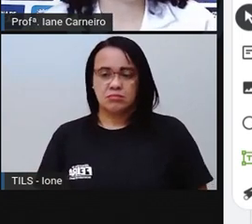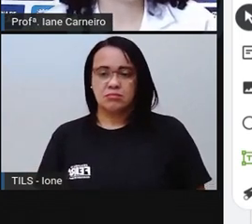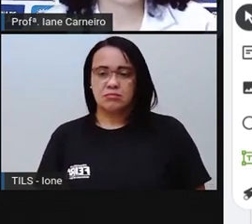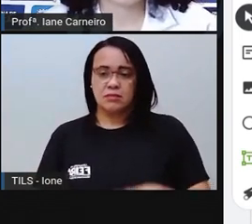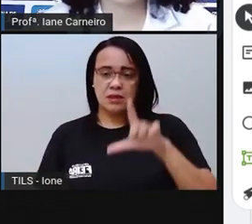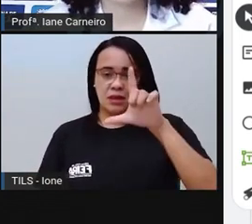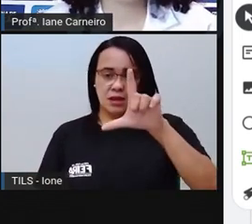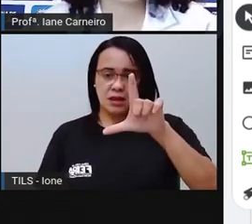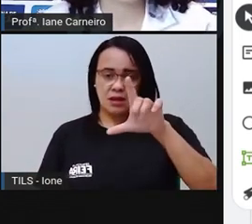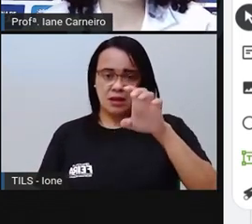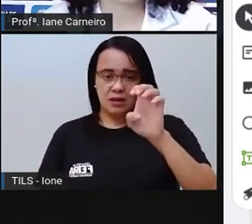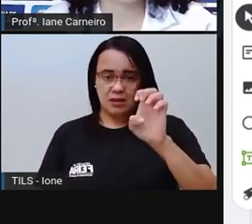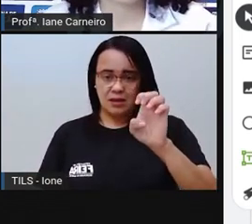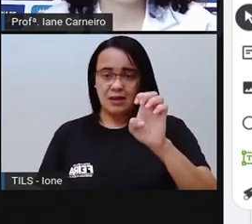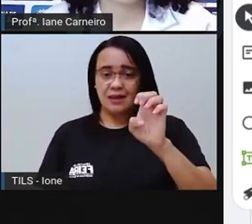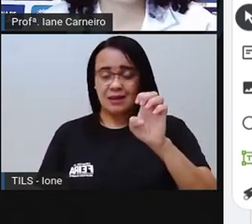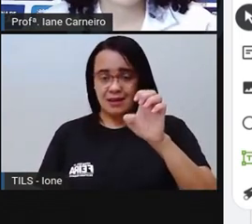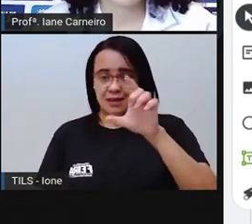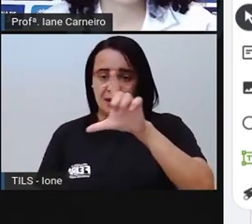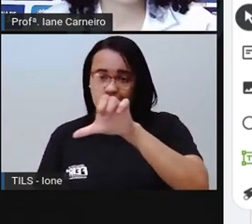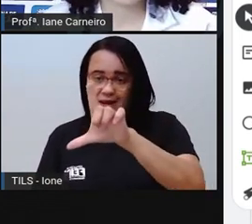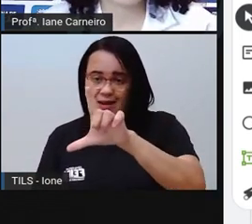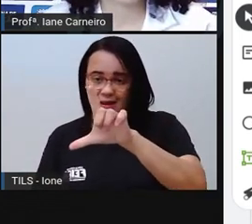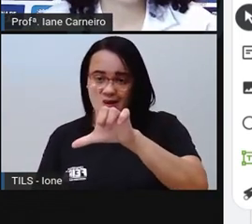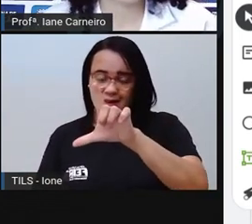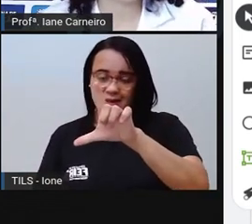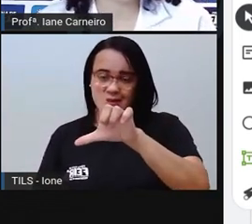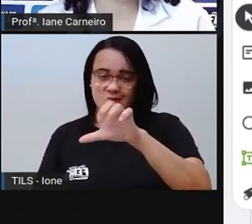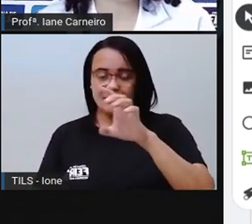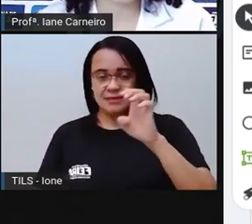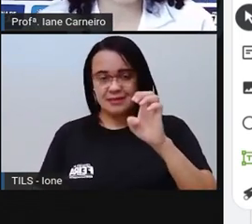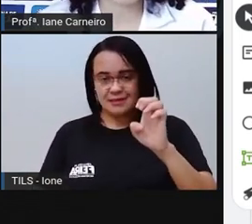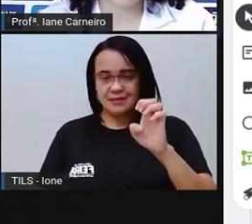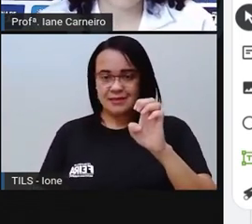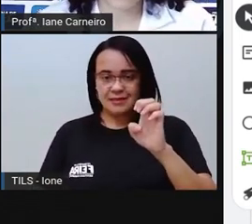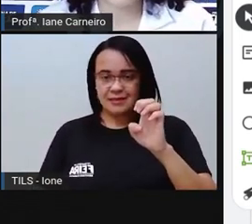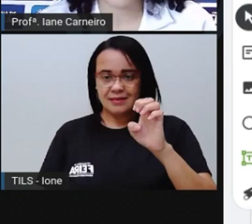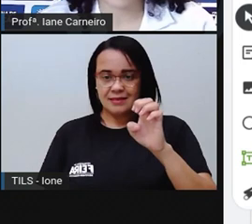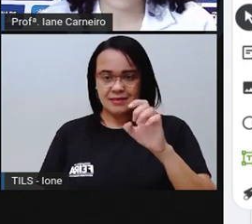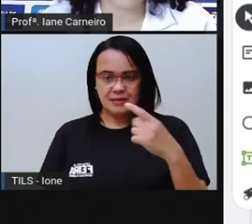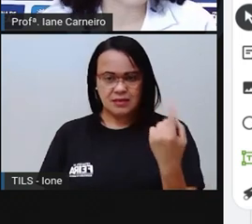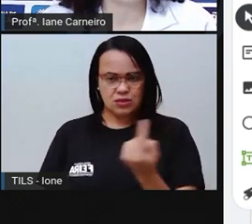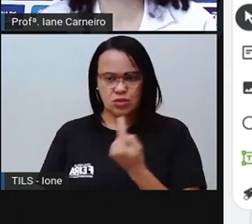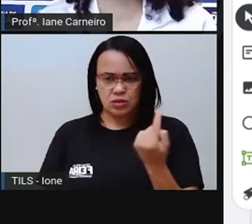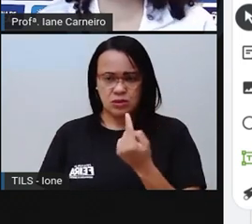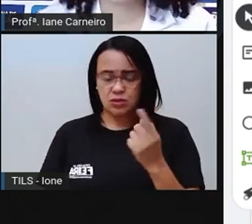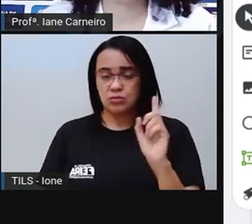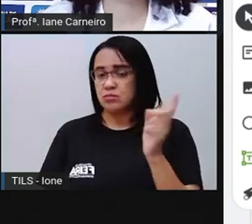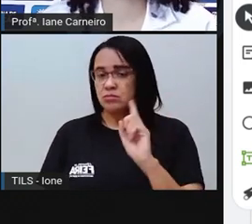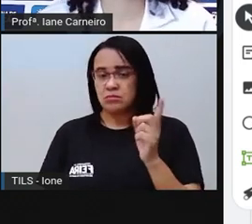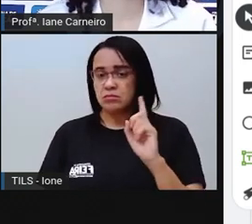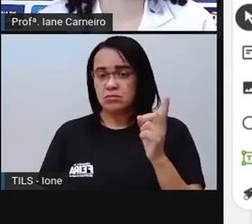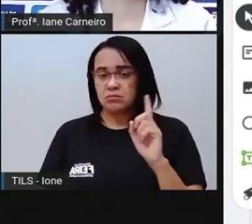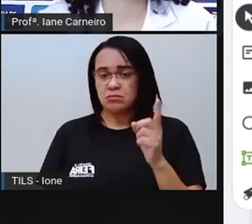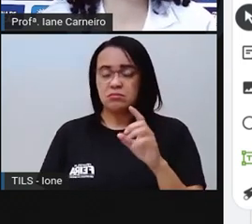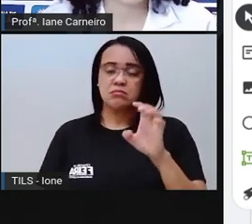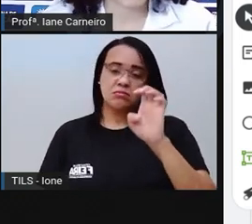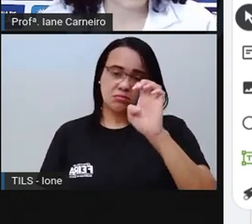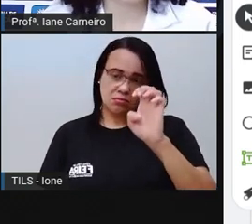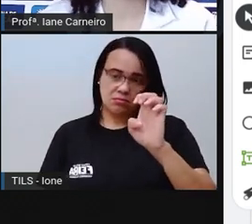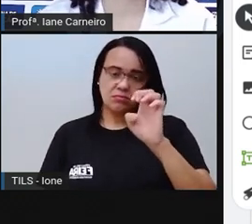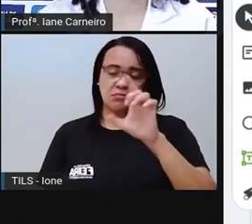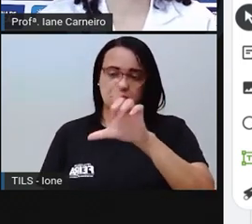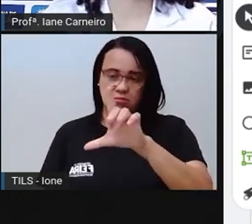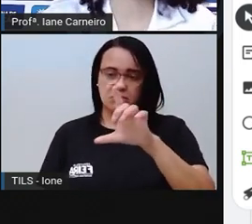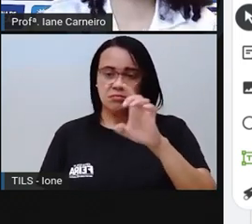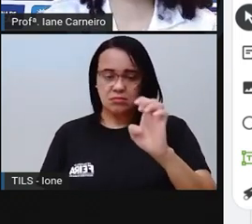lê, ou lê, a mesma coisa. Será que o E podia vir sozinho aqui nessa parte da palavra? Não pode, mas o